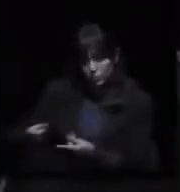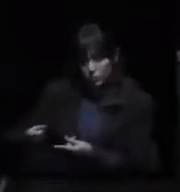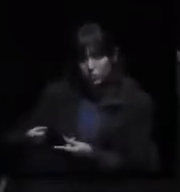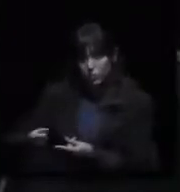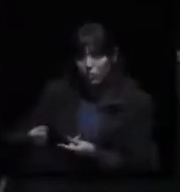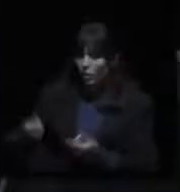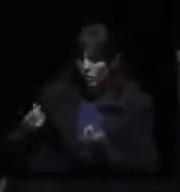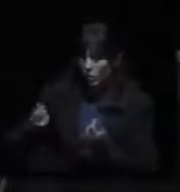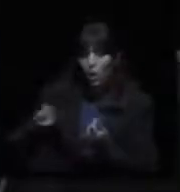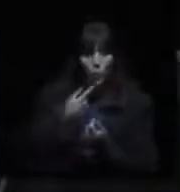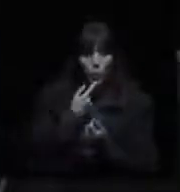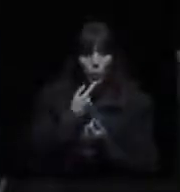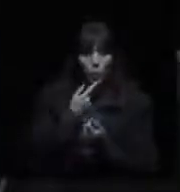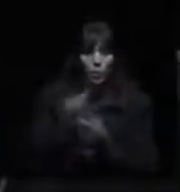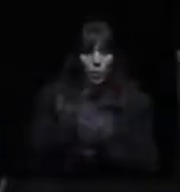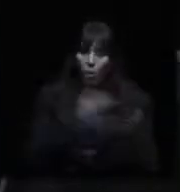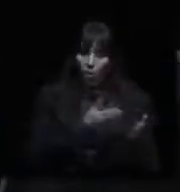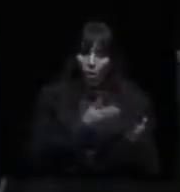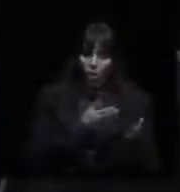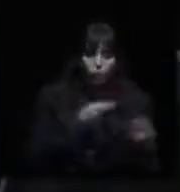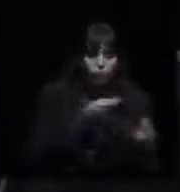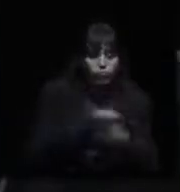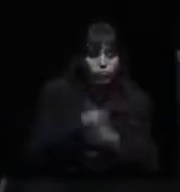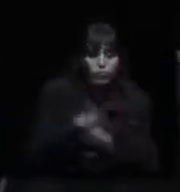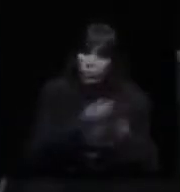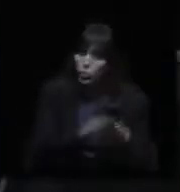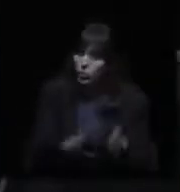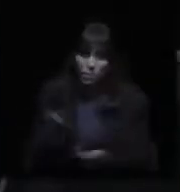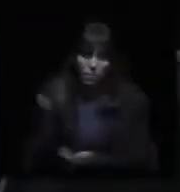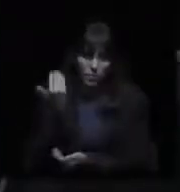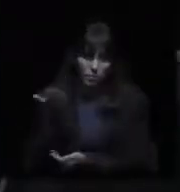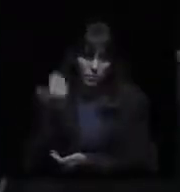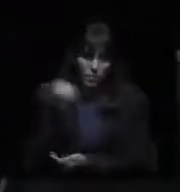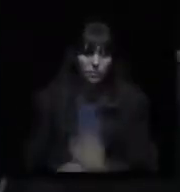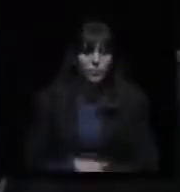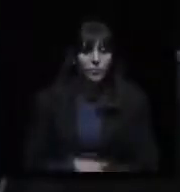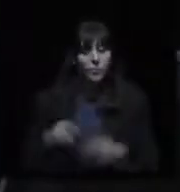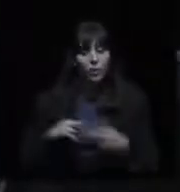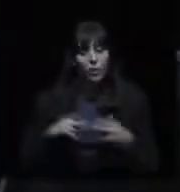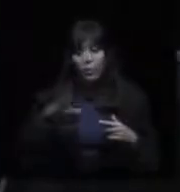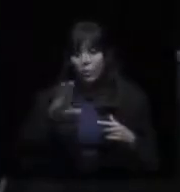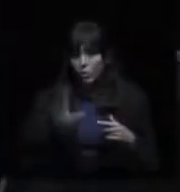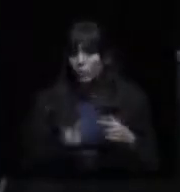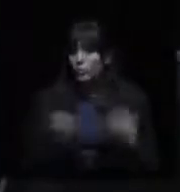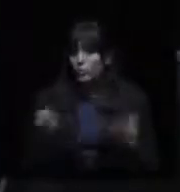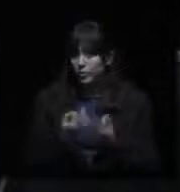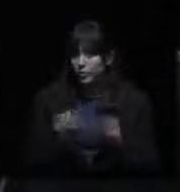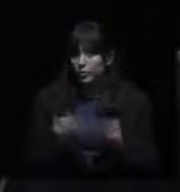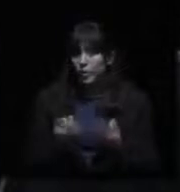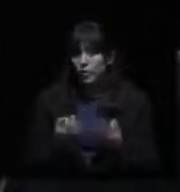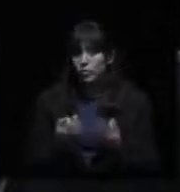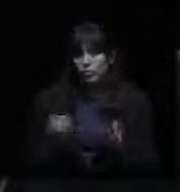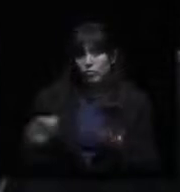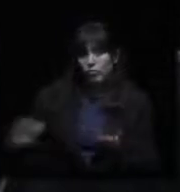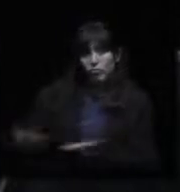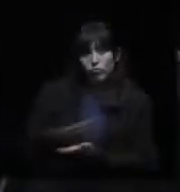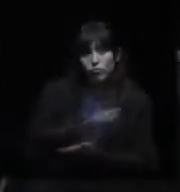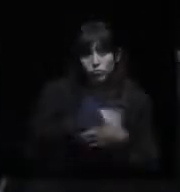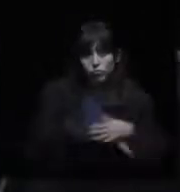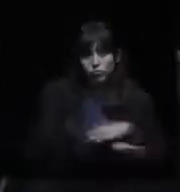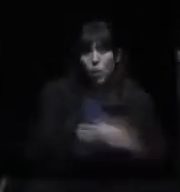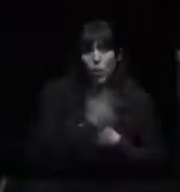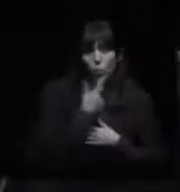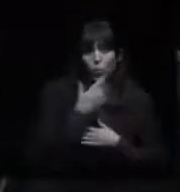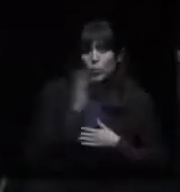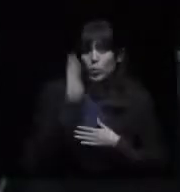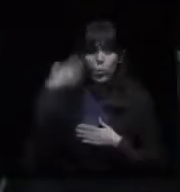recursos avultados, mas sem as devidas respostas e soluções. A Câmara Municipal de Lisboa, na verdade, tem a maior receita de sempre e mesmo